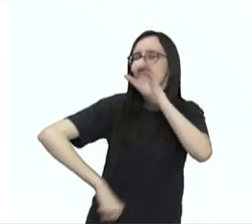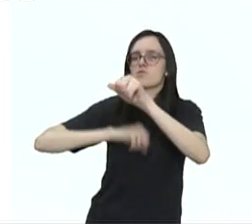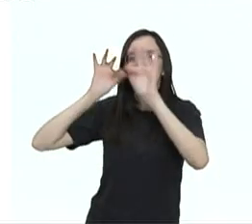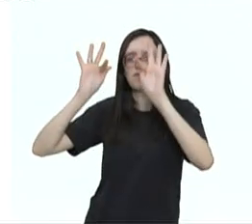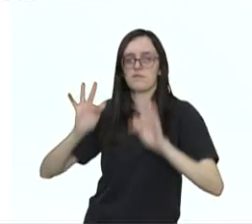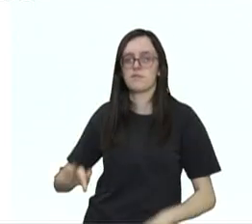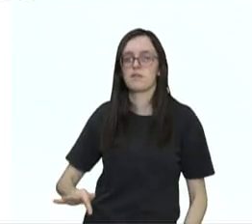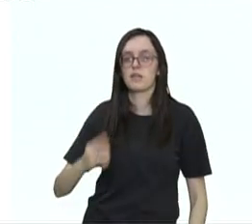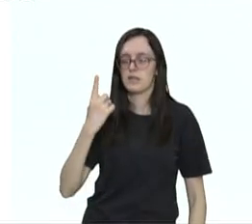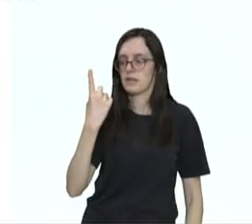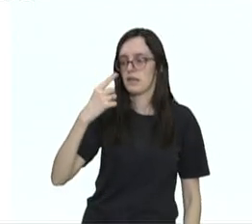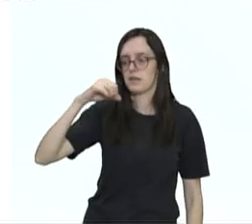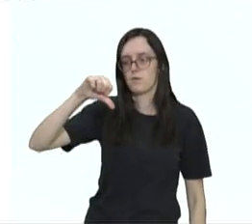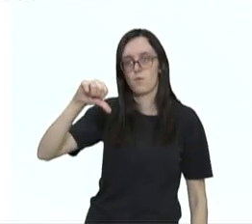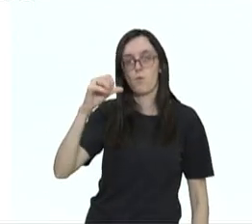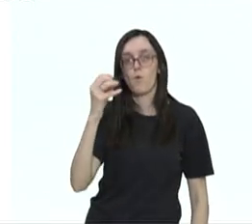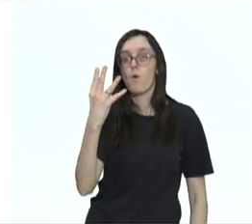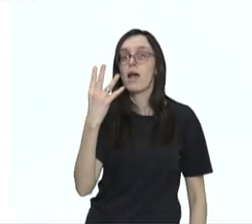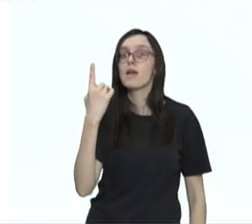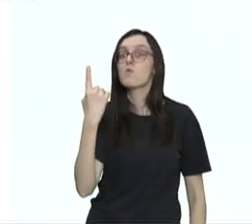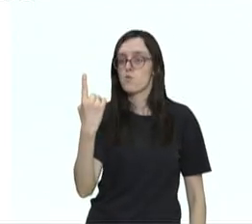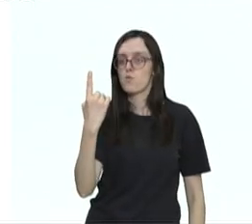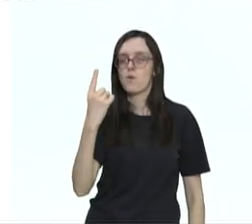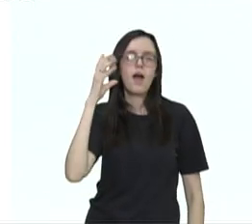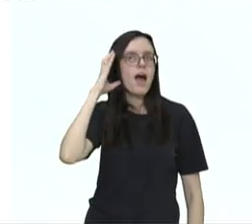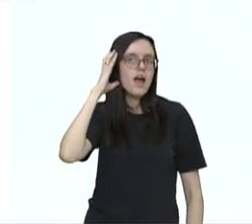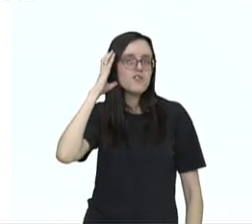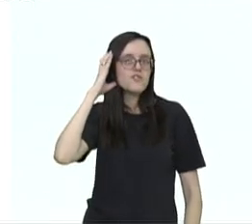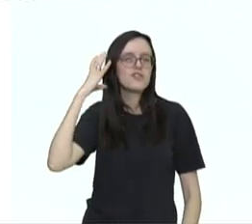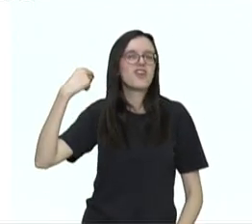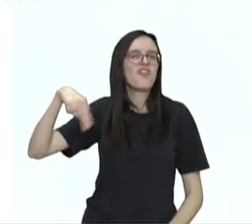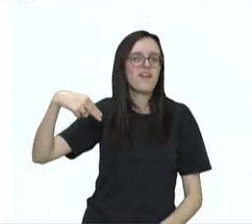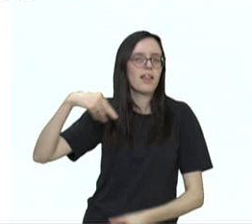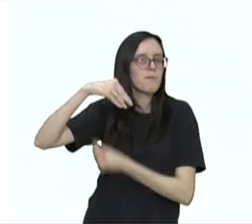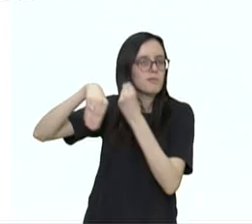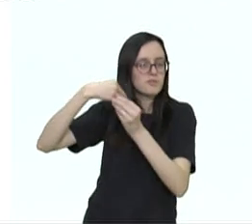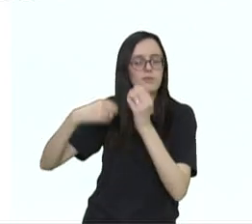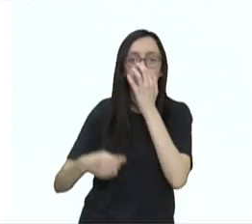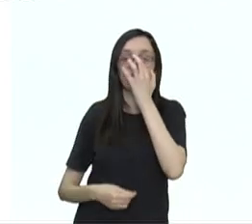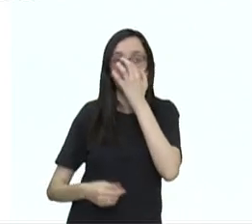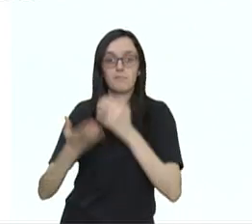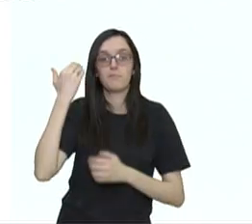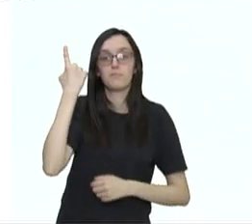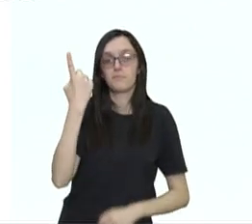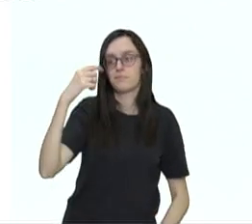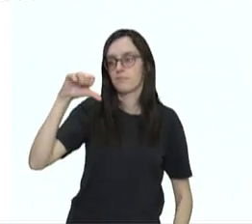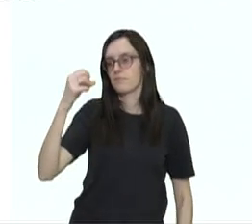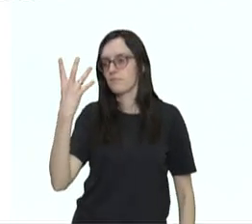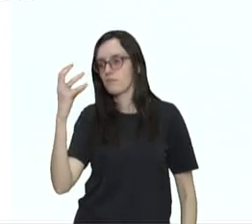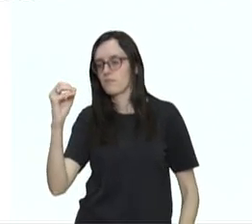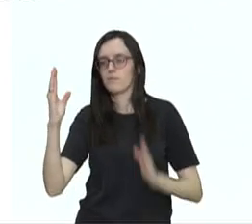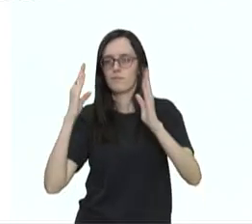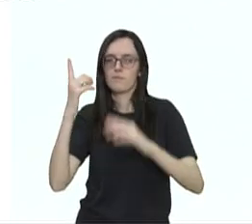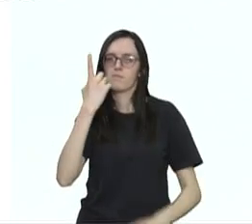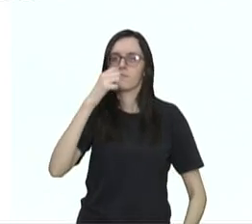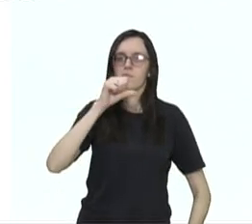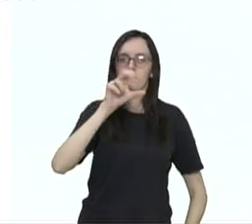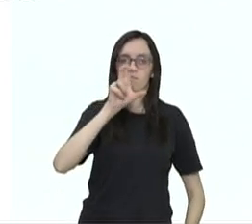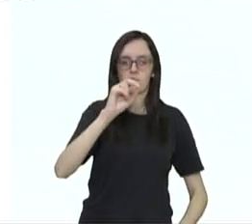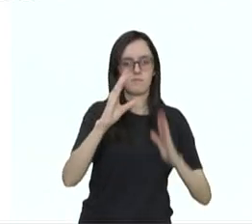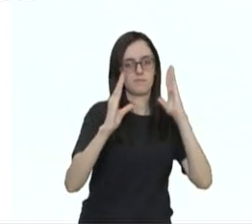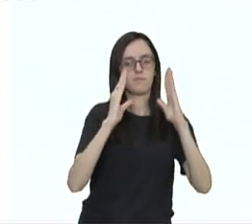de 1941, radionovela. Nas décadas de 40 e 50, a Rádio